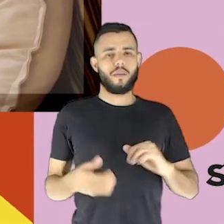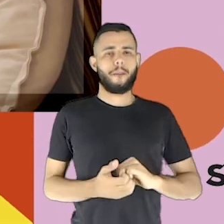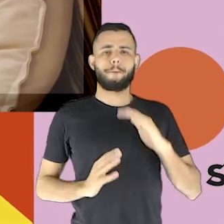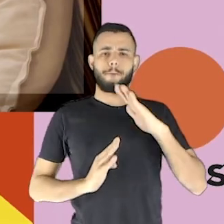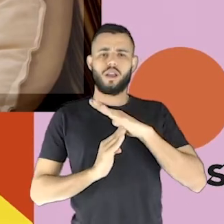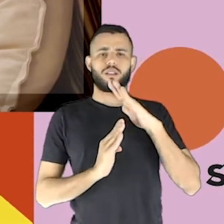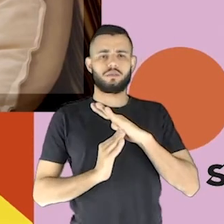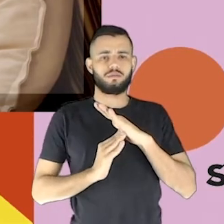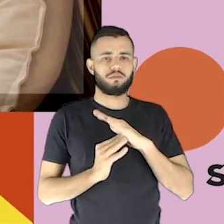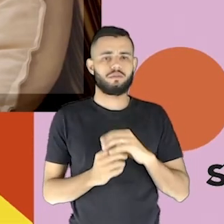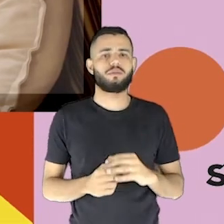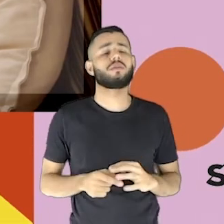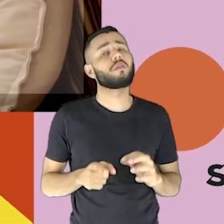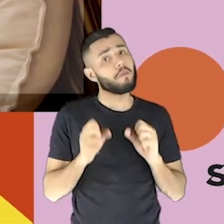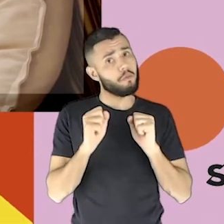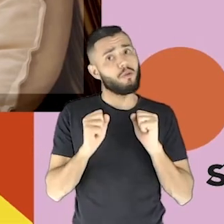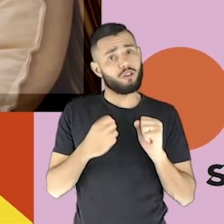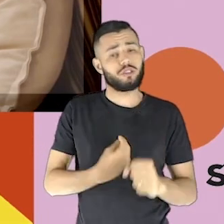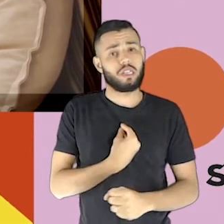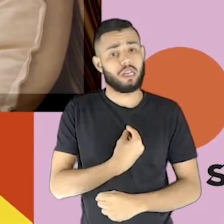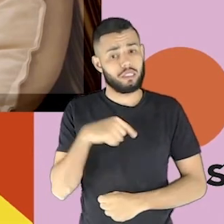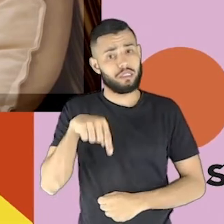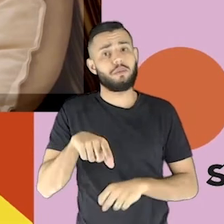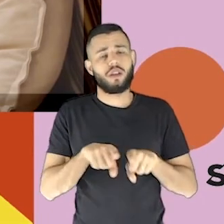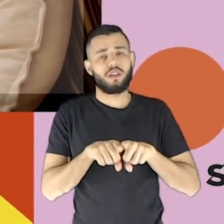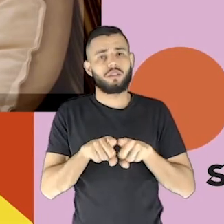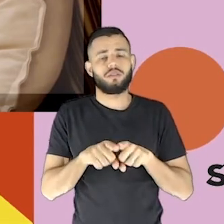que a mão pode estar aqui também se for preciso.